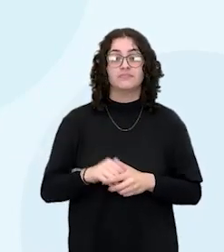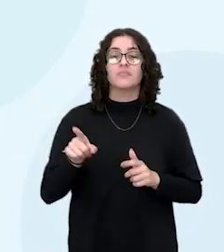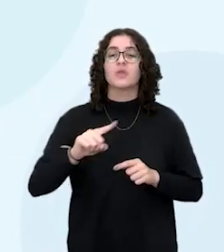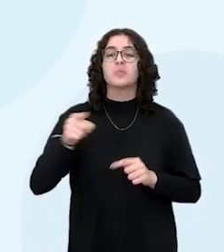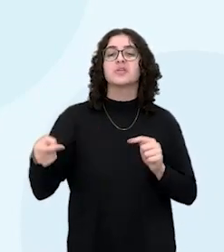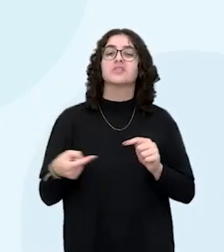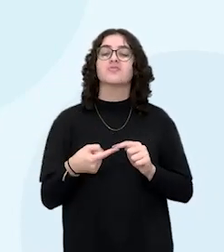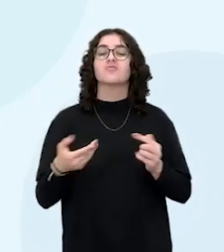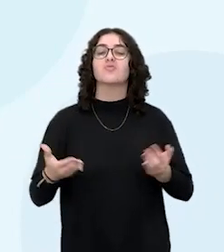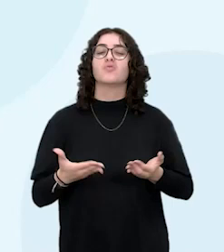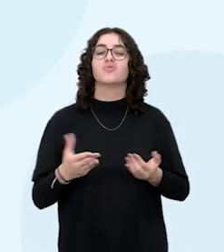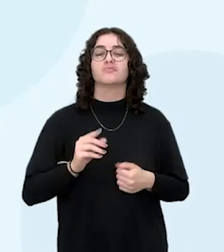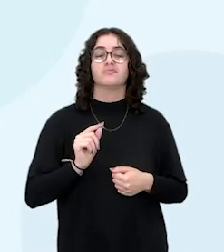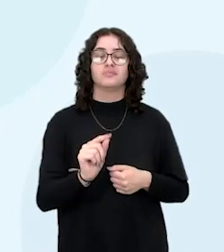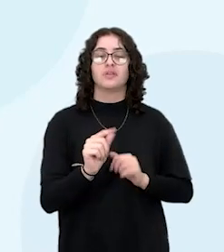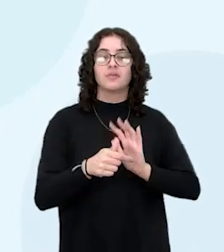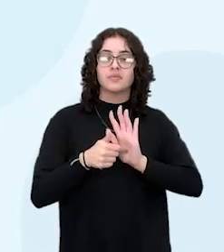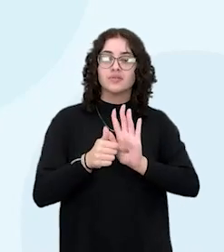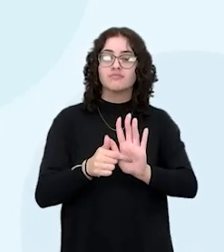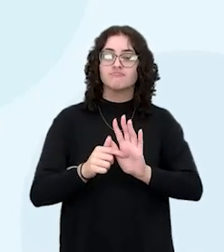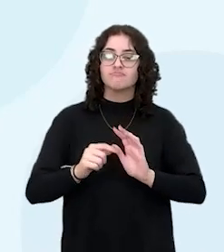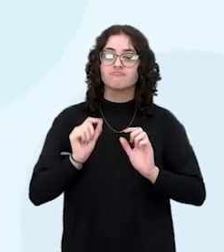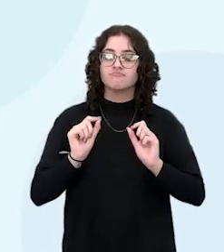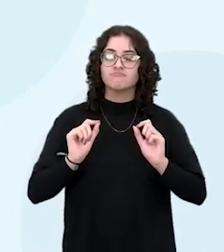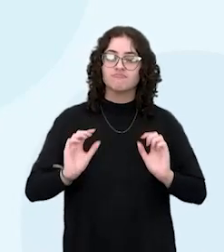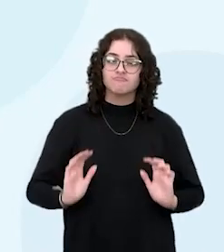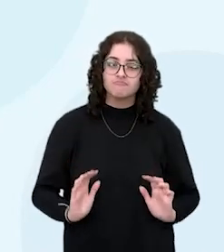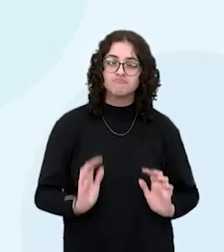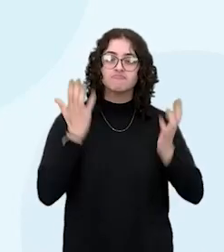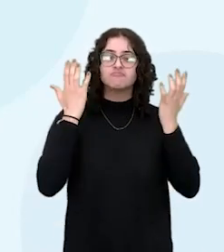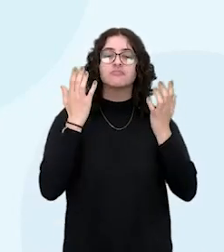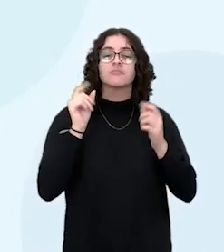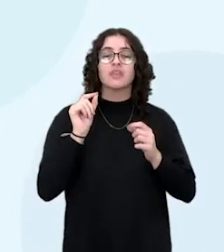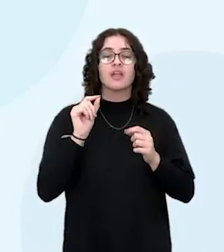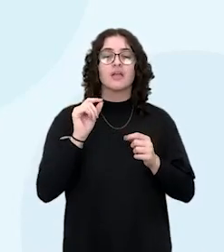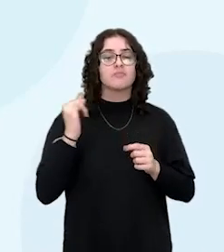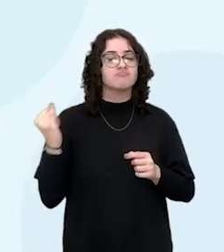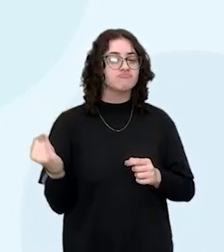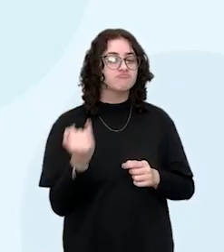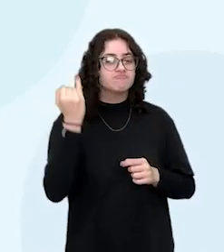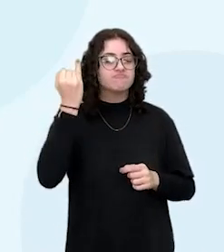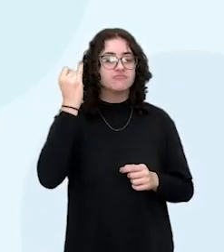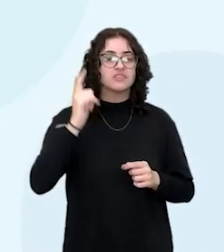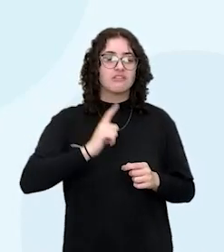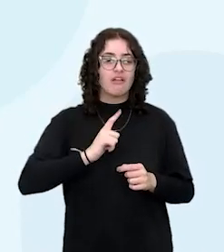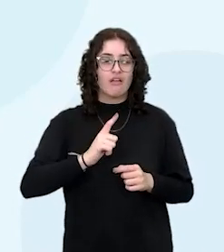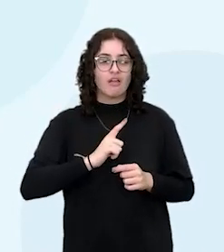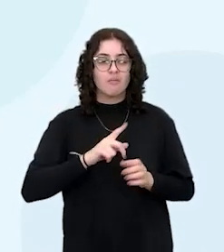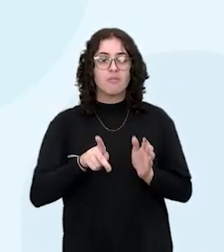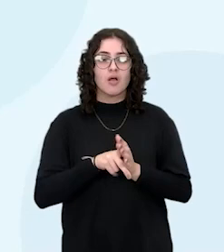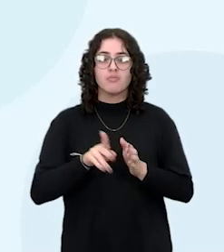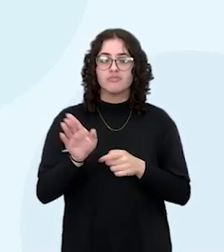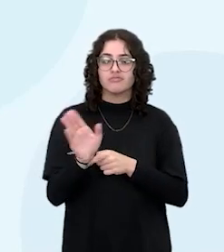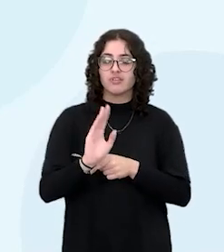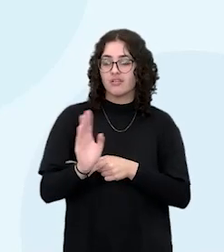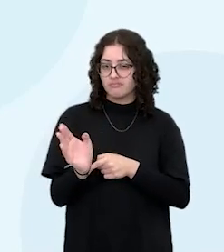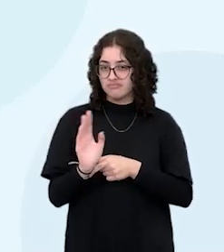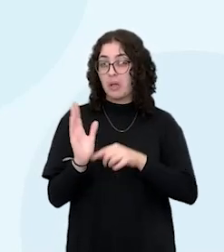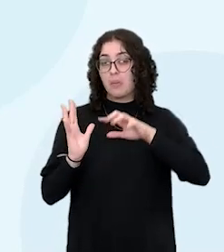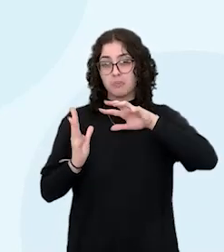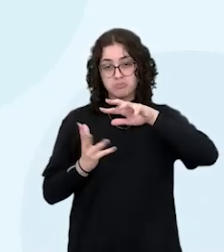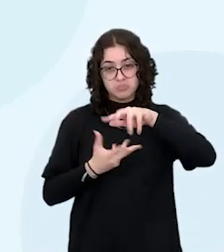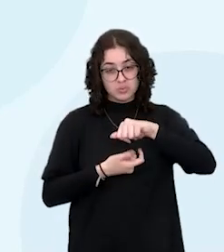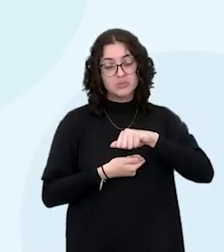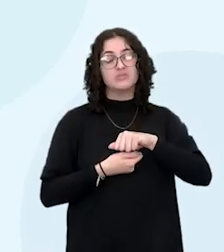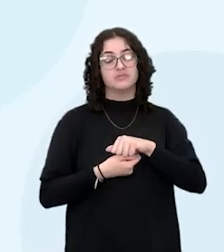encontro é apresentar e celebrar os mais importantes festivais de cinema do mundo. Tem uma